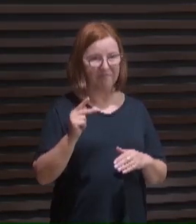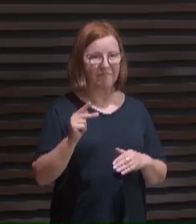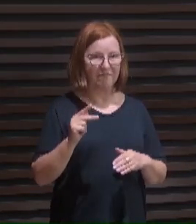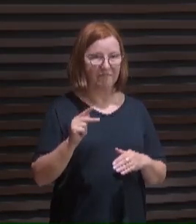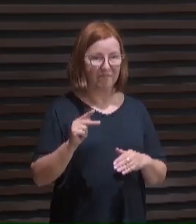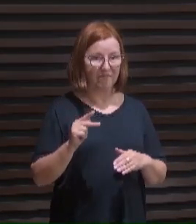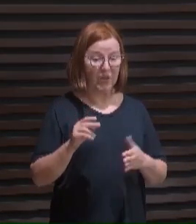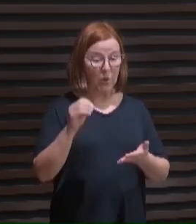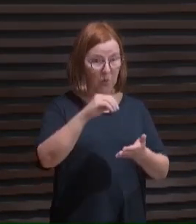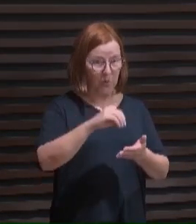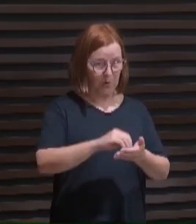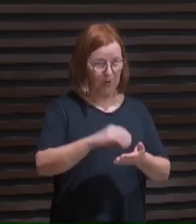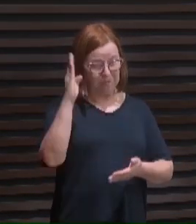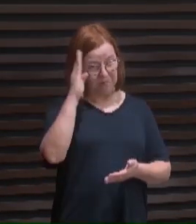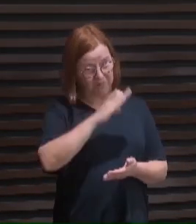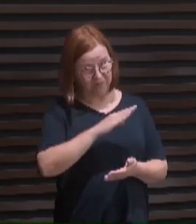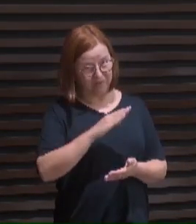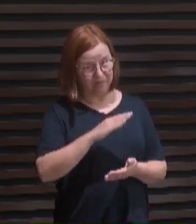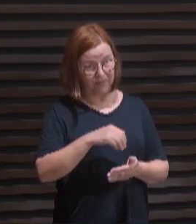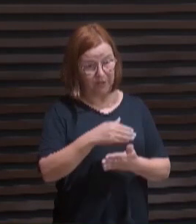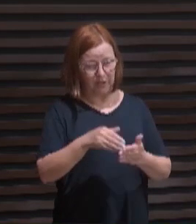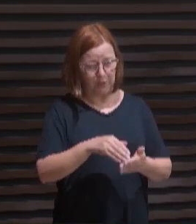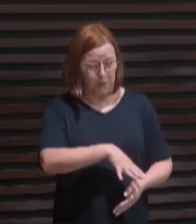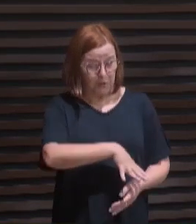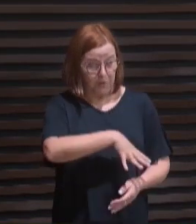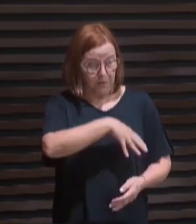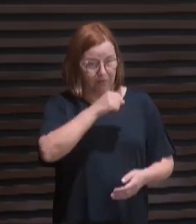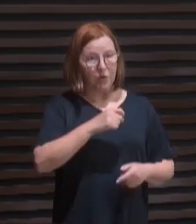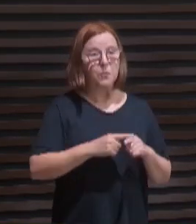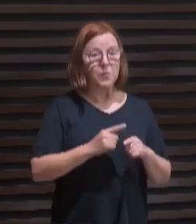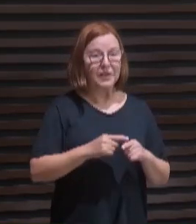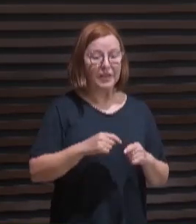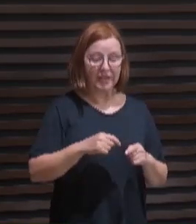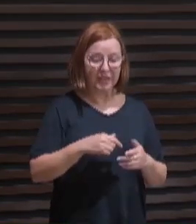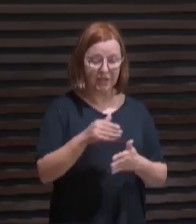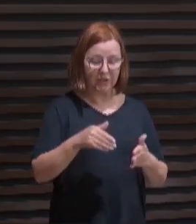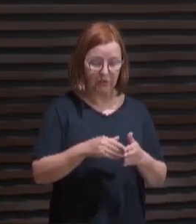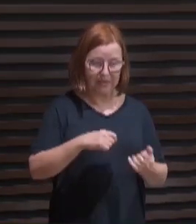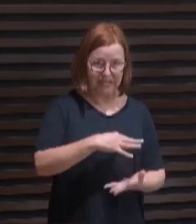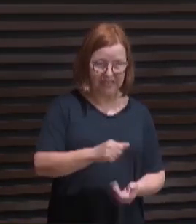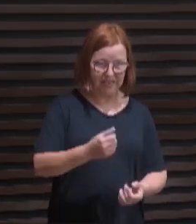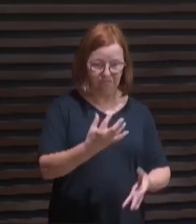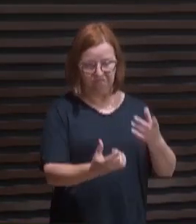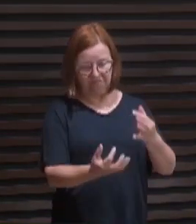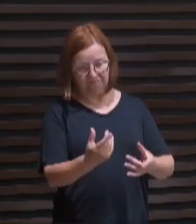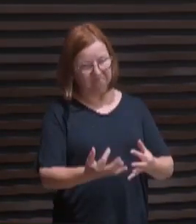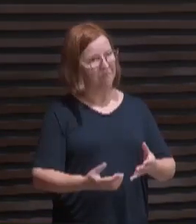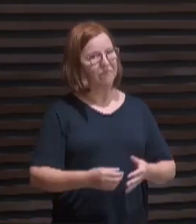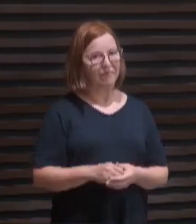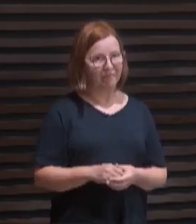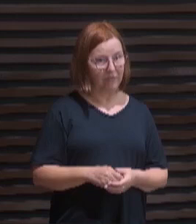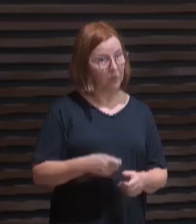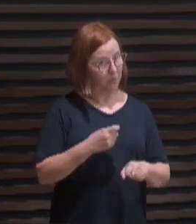da minha ira, pois toda essa terra será devorada pelo fogo do meu zelo. É duro